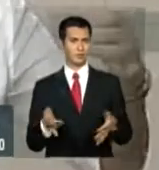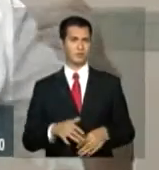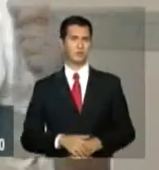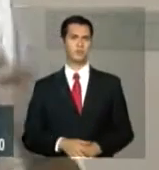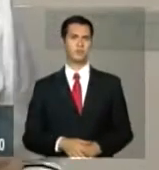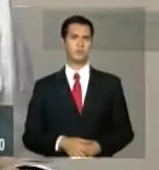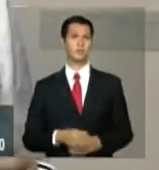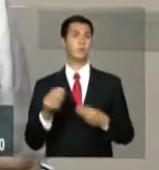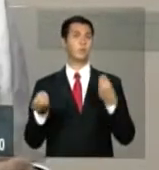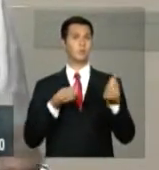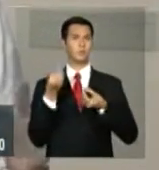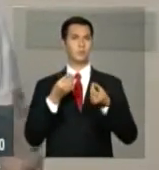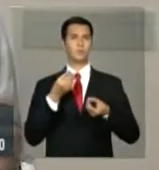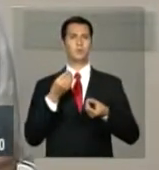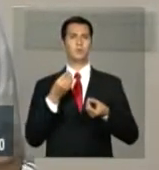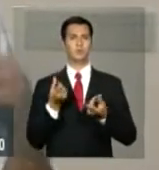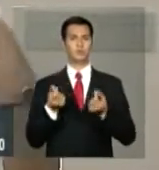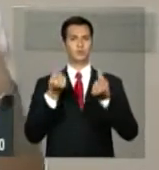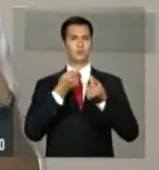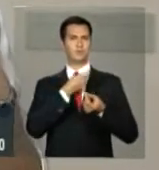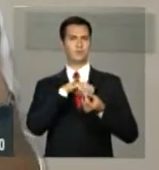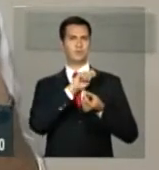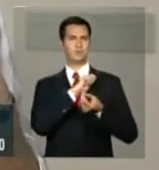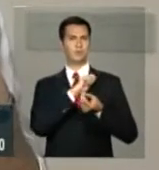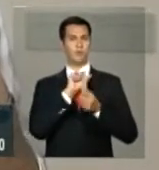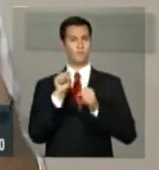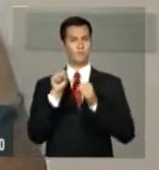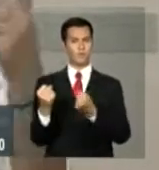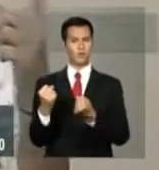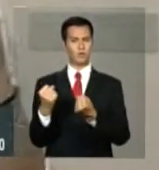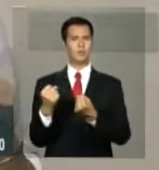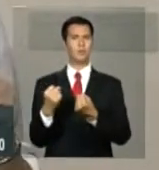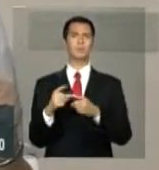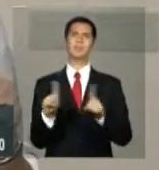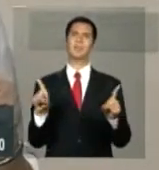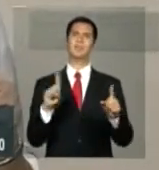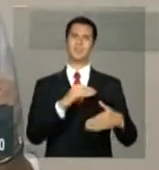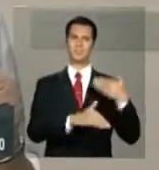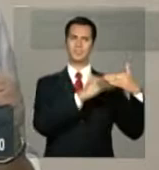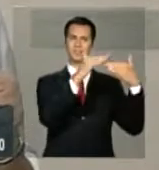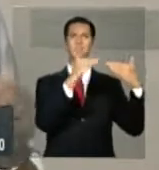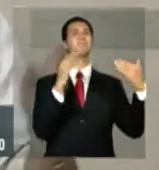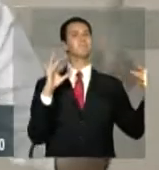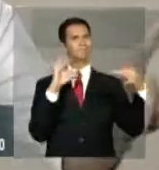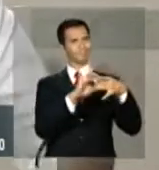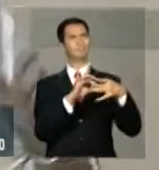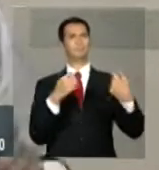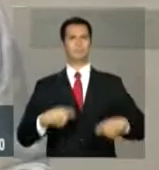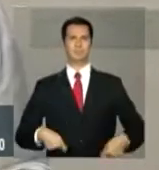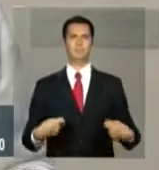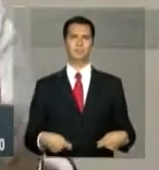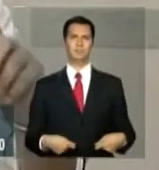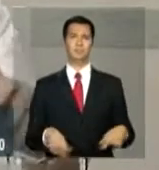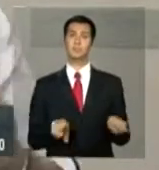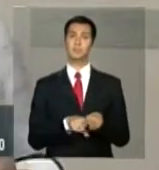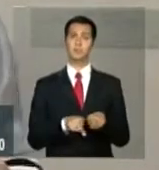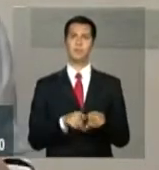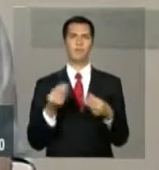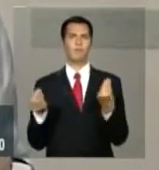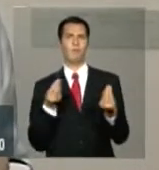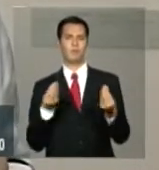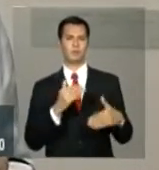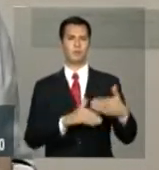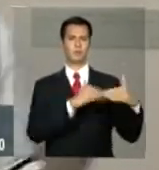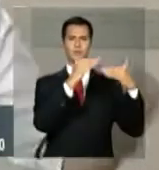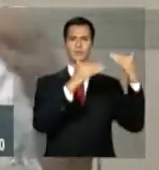a consolidação fiscal sem crescimento. Isso é a nossa experiência. Nem tampouco ter crescimento sem contas